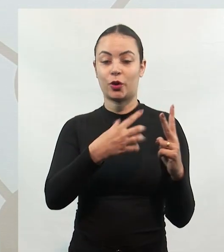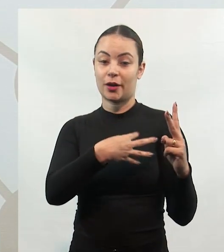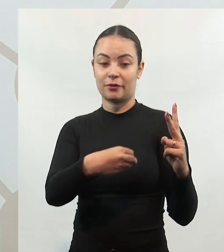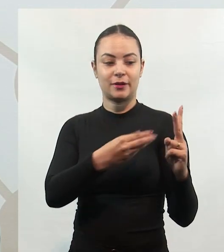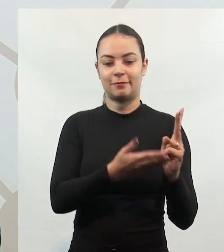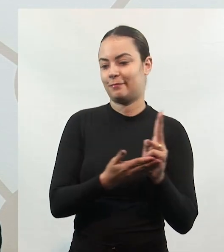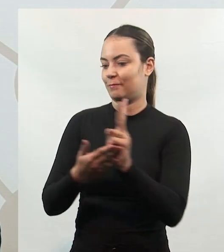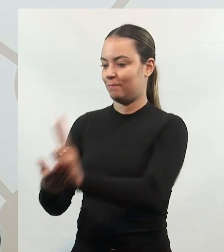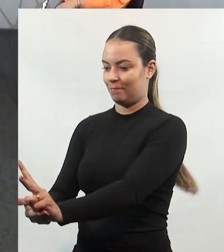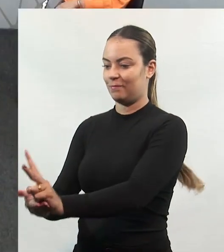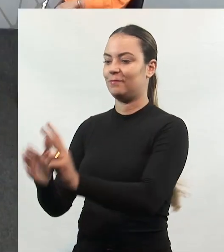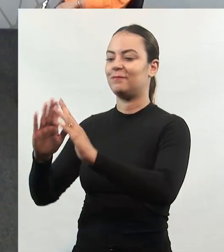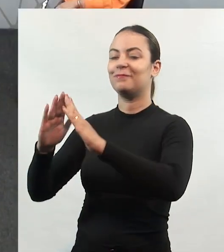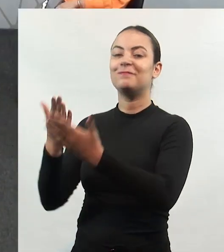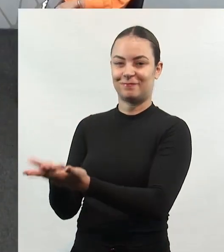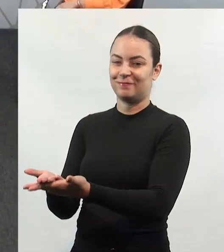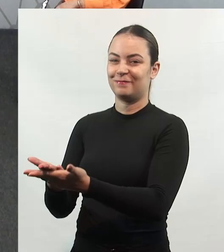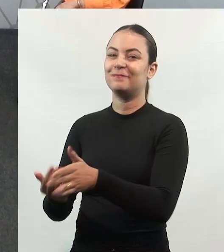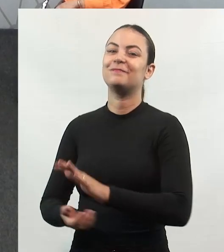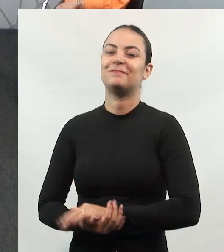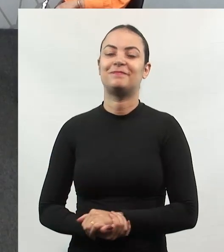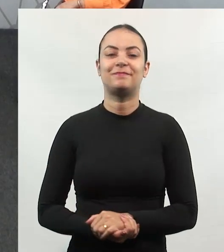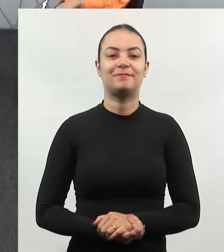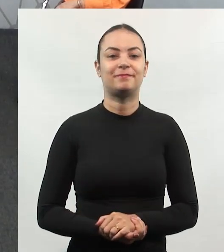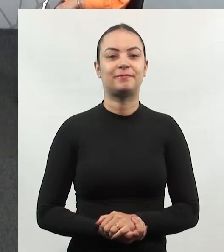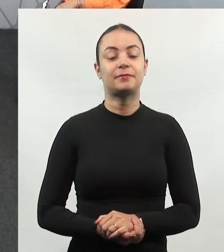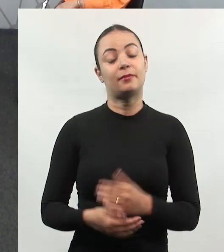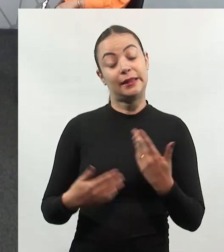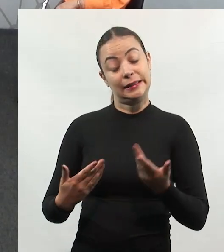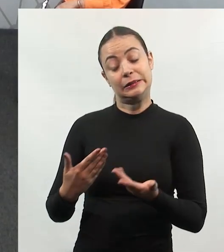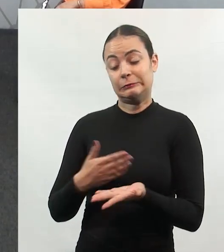que era o Carmela Dutra e o que era o magistério, né?